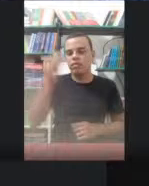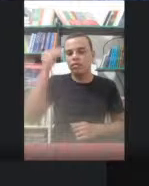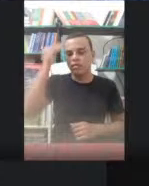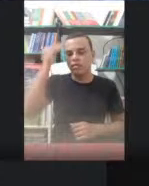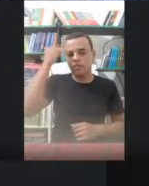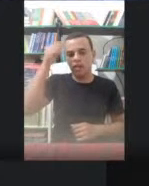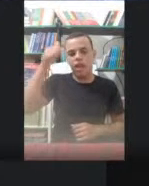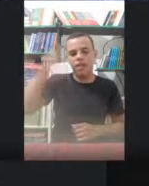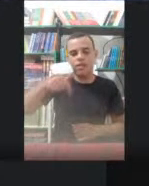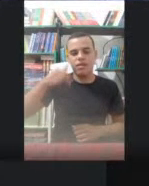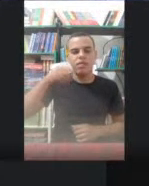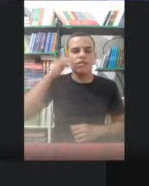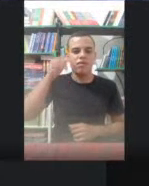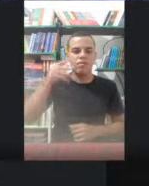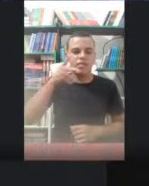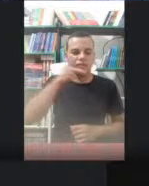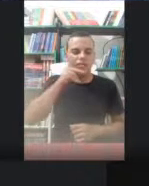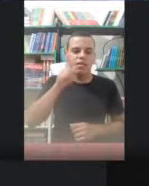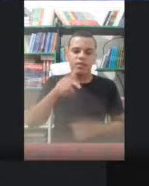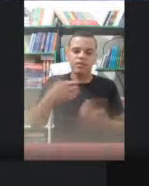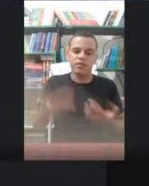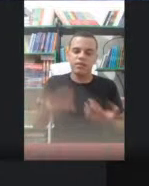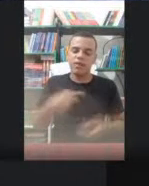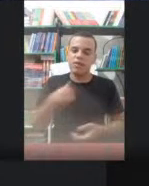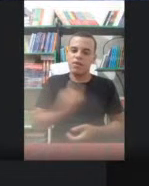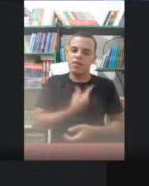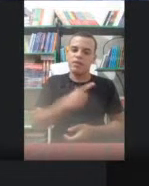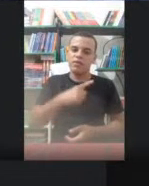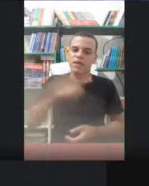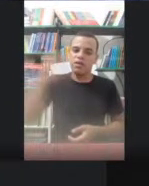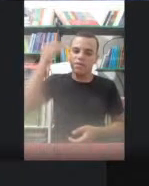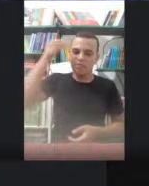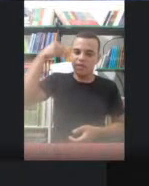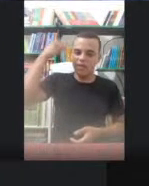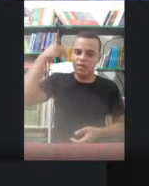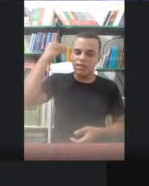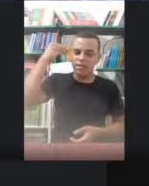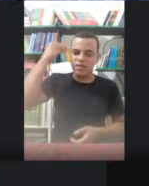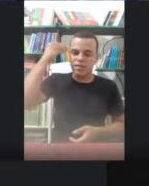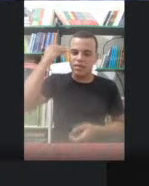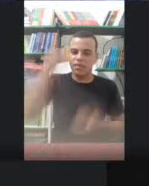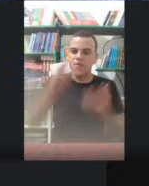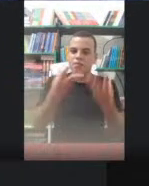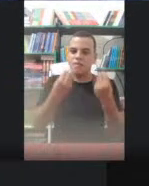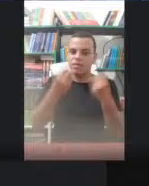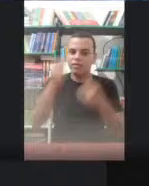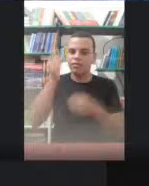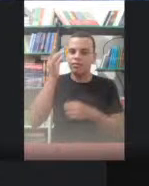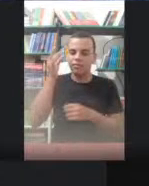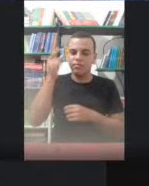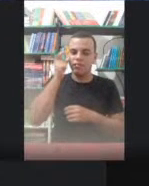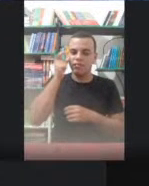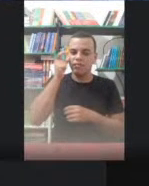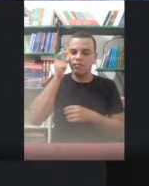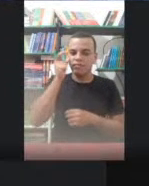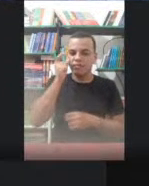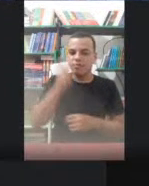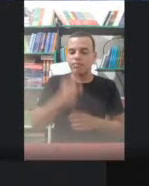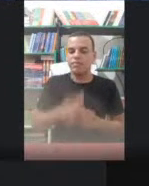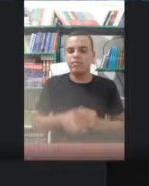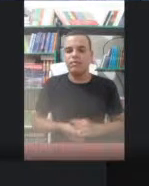né. Então, nós temos algumas experiências bem interessantes, assim, de estar trazendo,